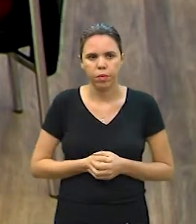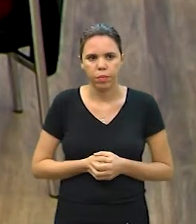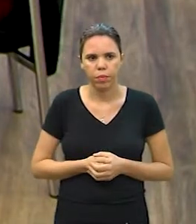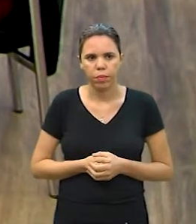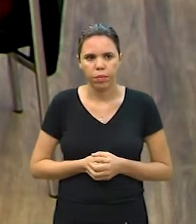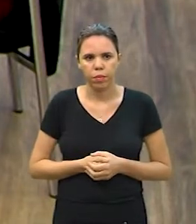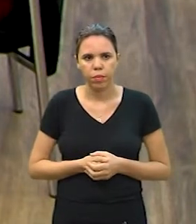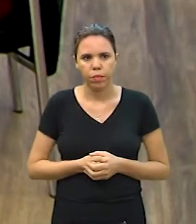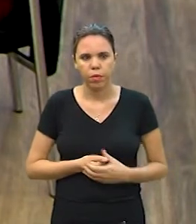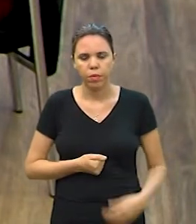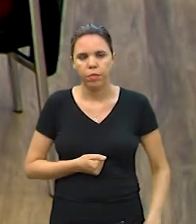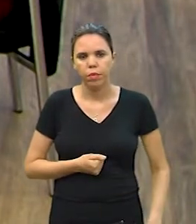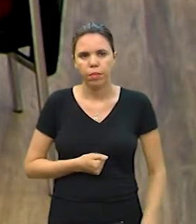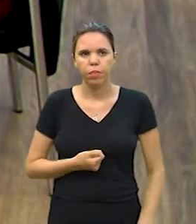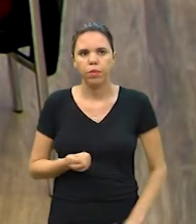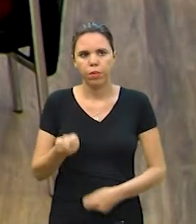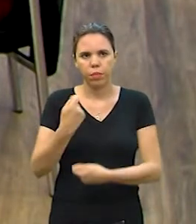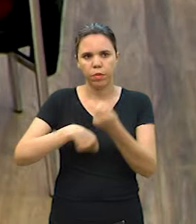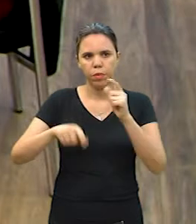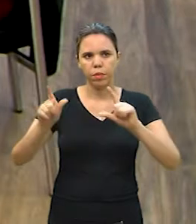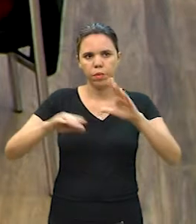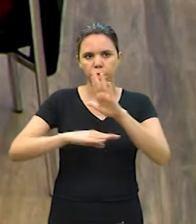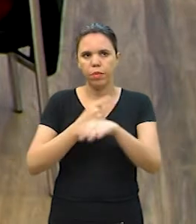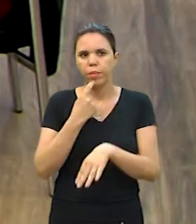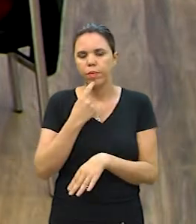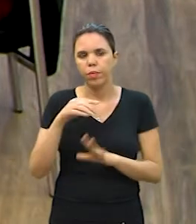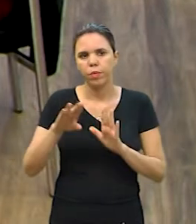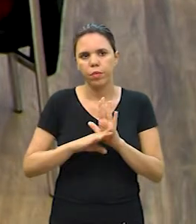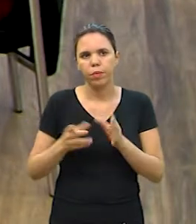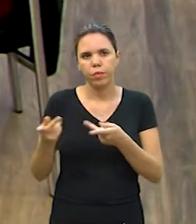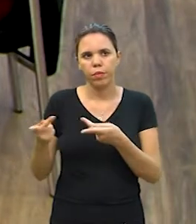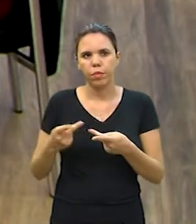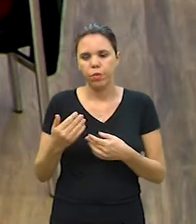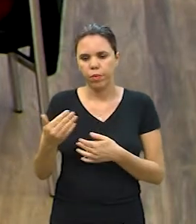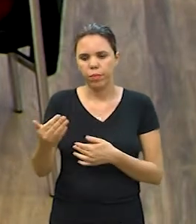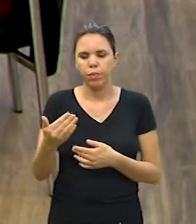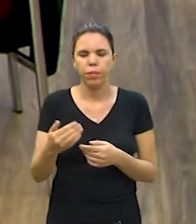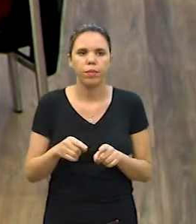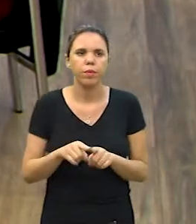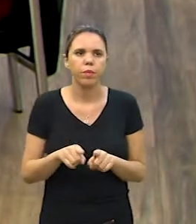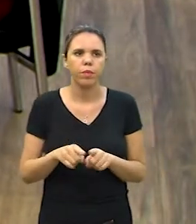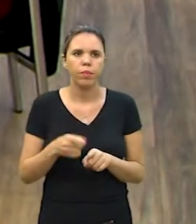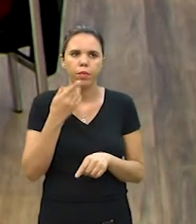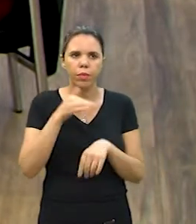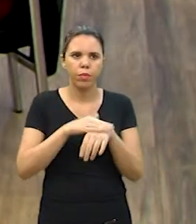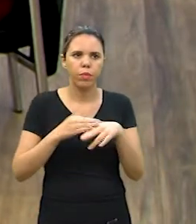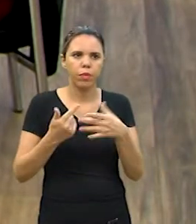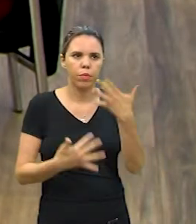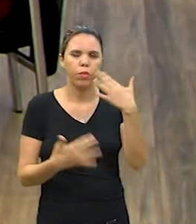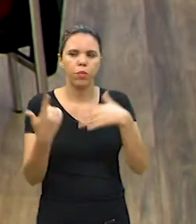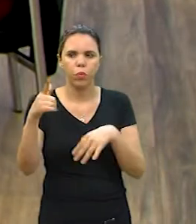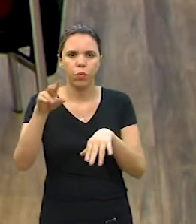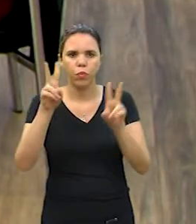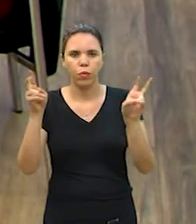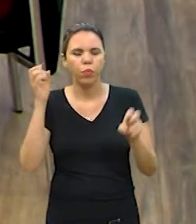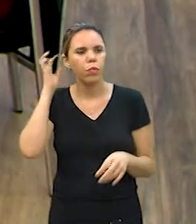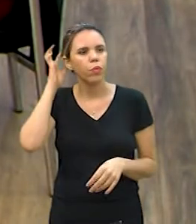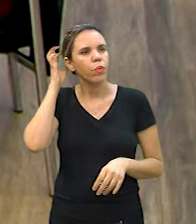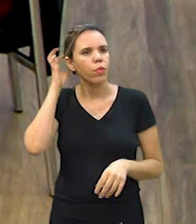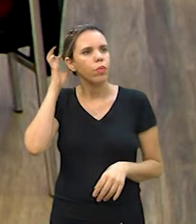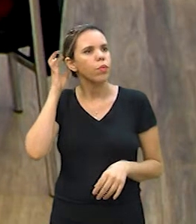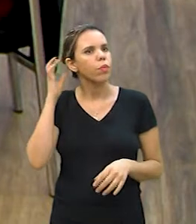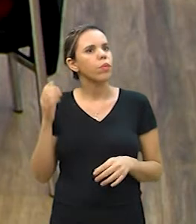seu tempo aqui com o Questão de Ordem, com a TV Câmara Campinas. Já fica o convite aqui para nós falarmos sobre este e